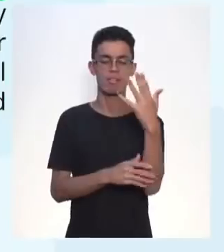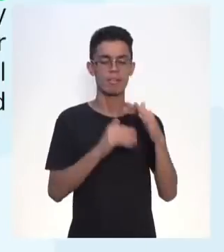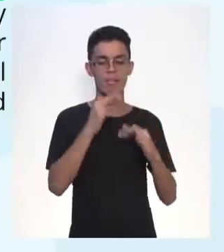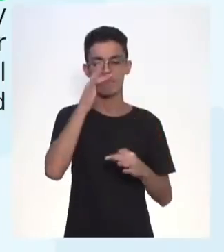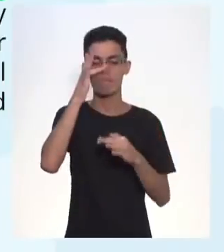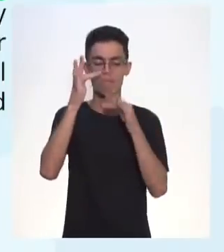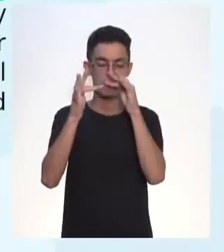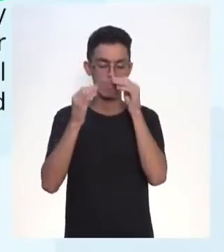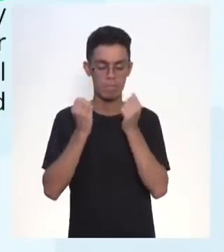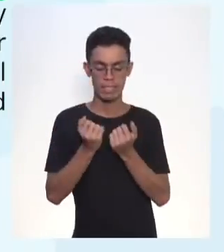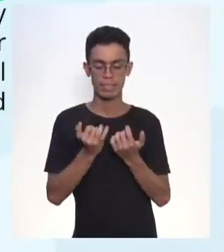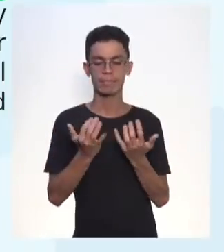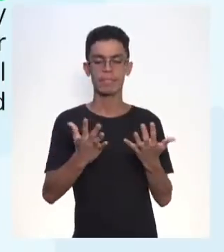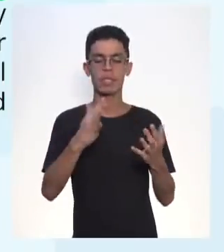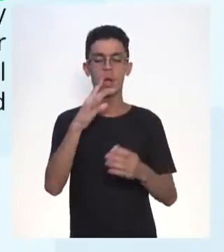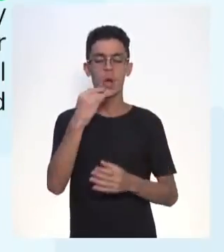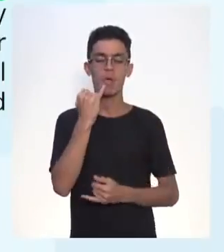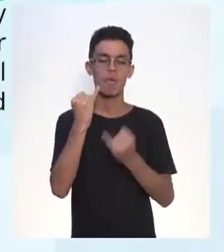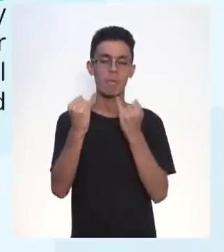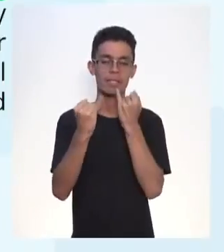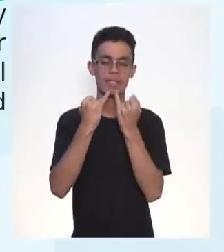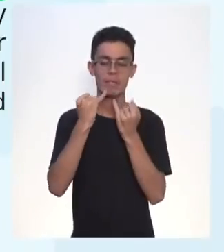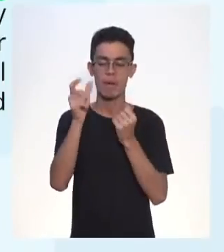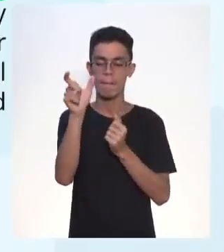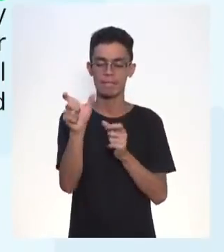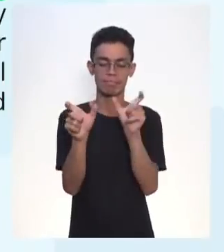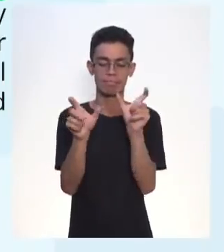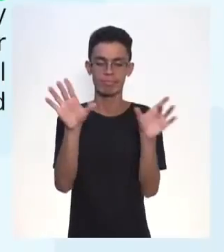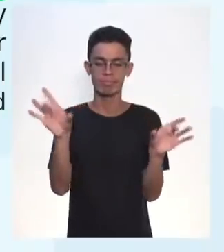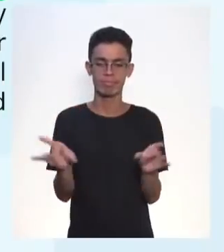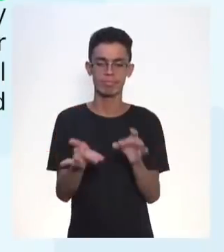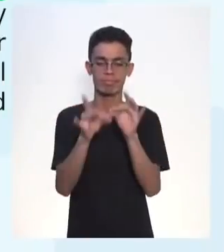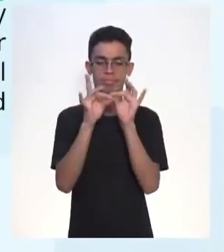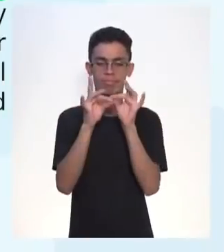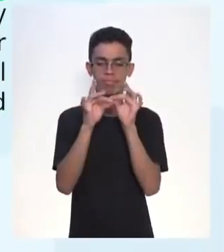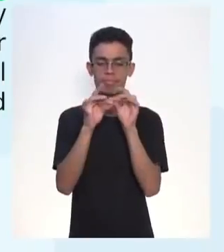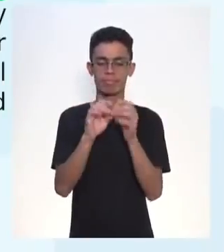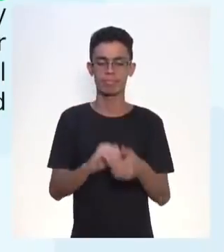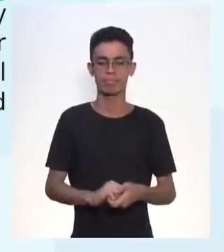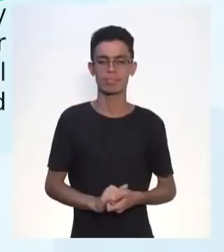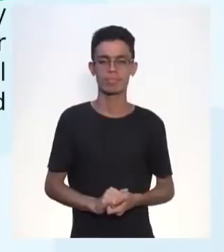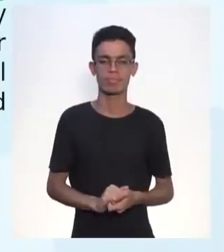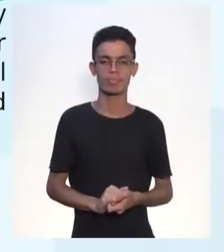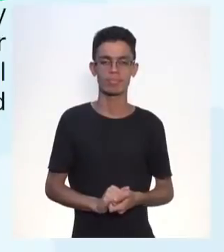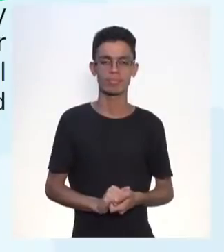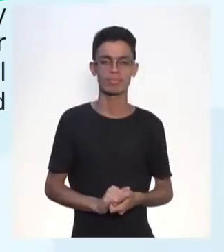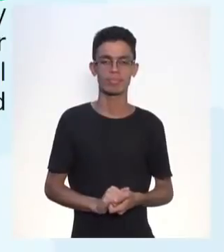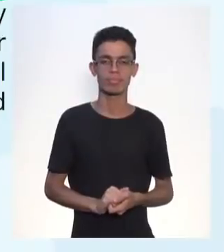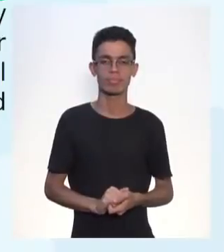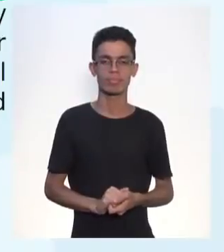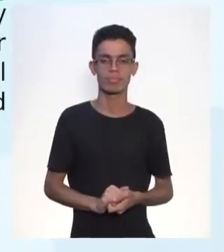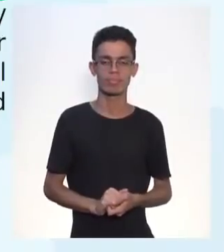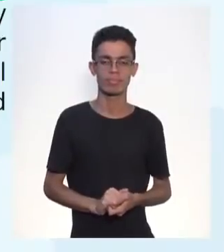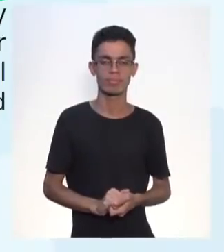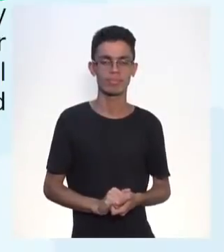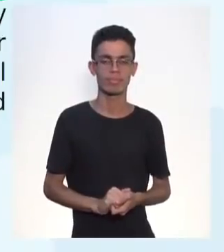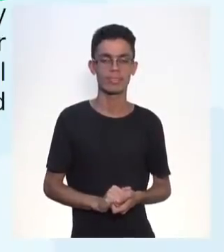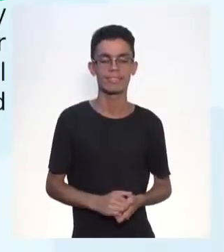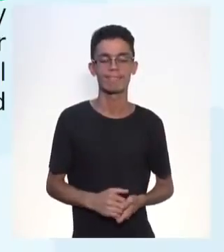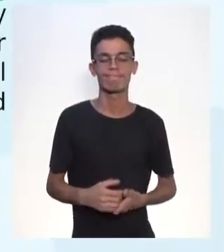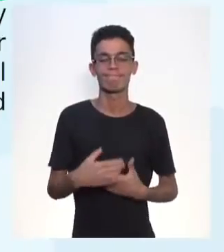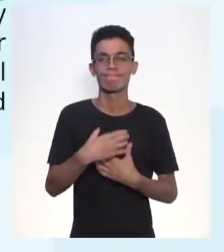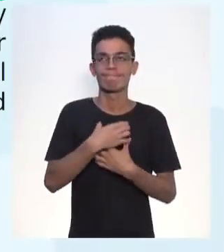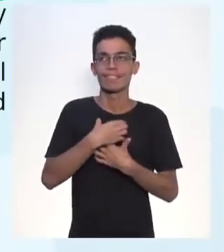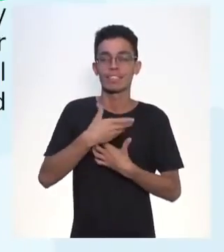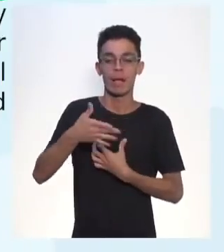unindo aí duas informações com o nosso and. E aí, how happy we were there, né? Quão felizes